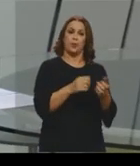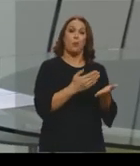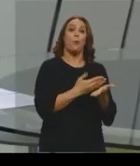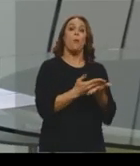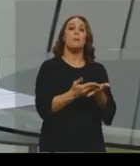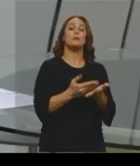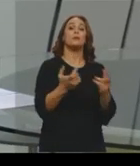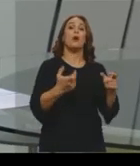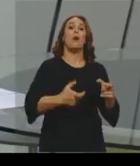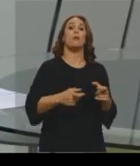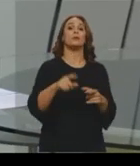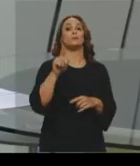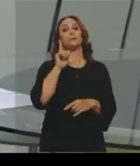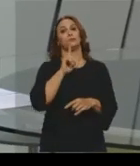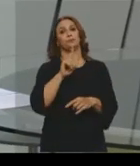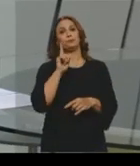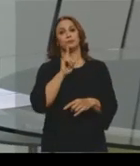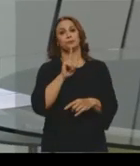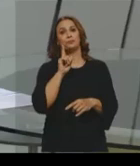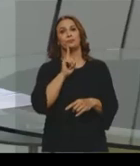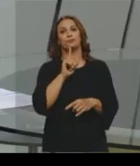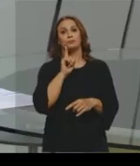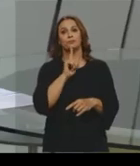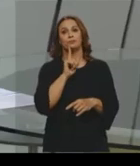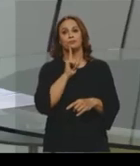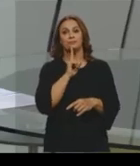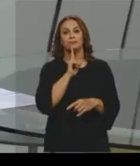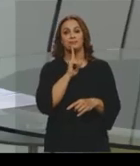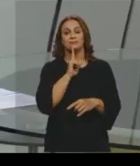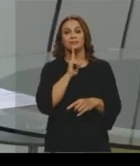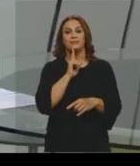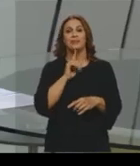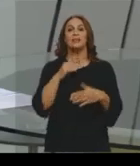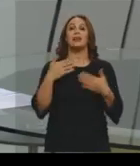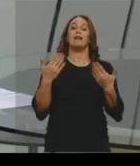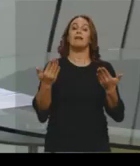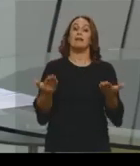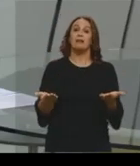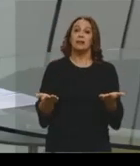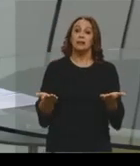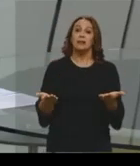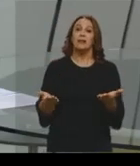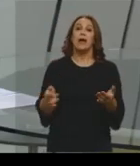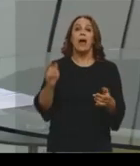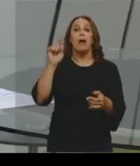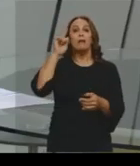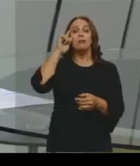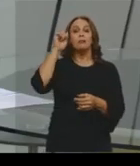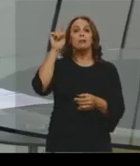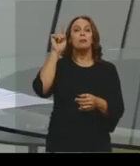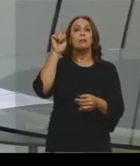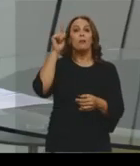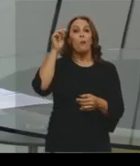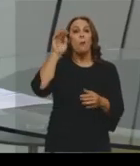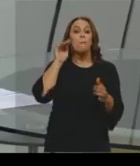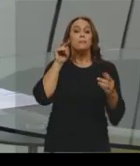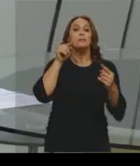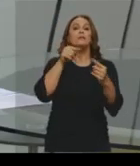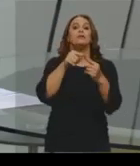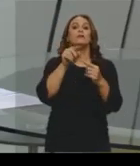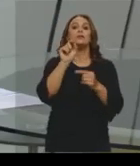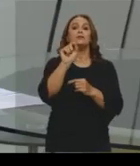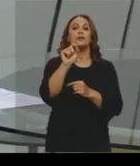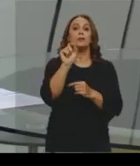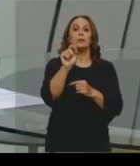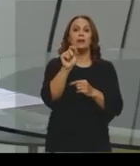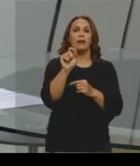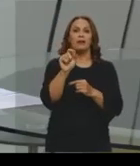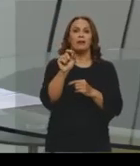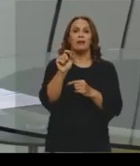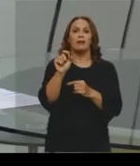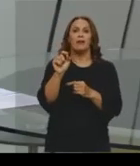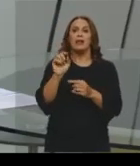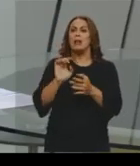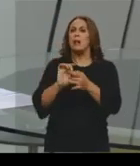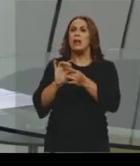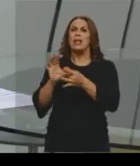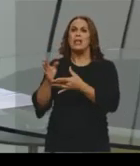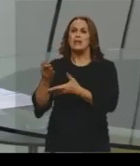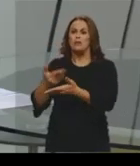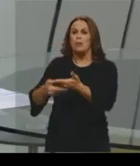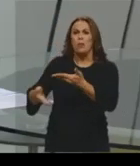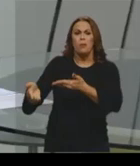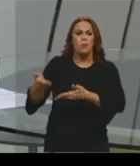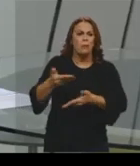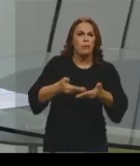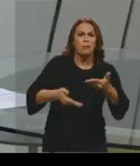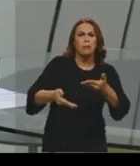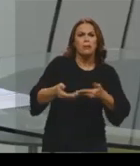até levando-se em conta a grande diferença de poderio econômico entre Estados Unidos, Canadá